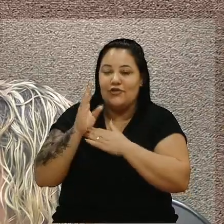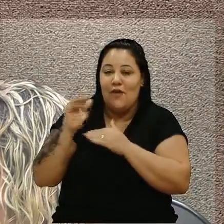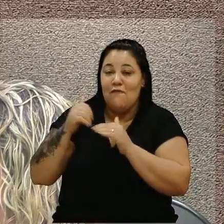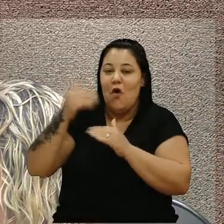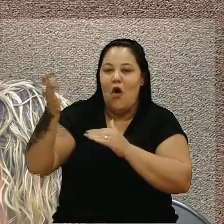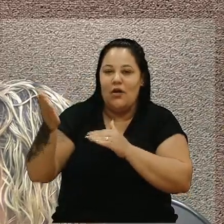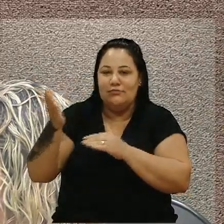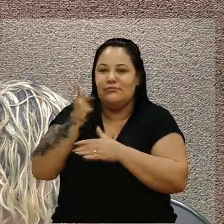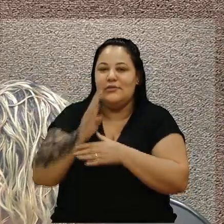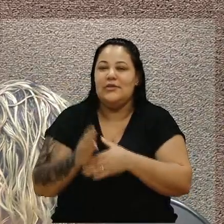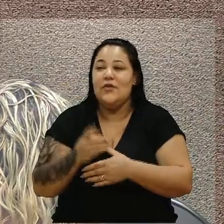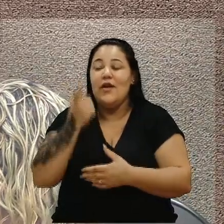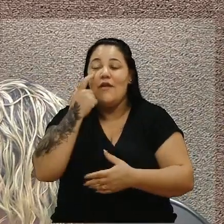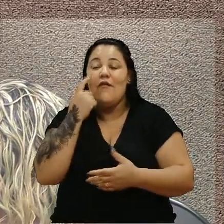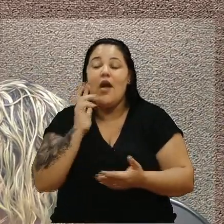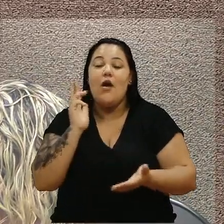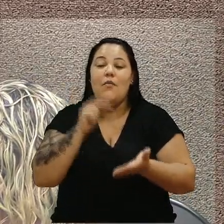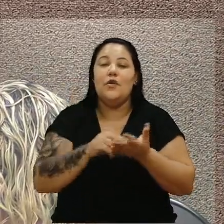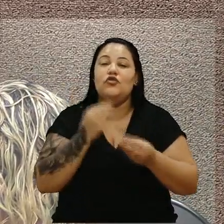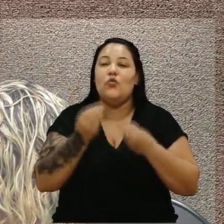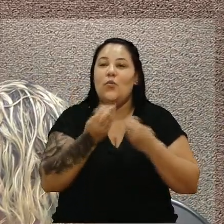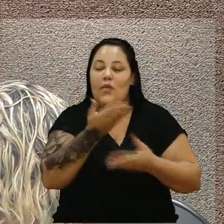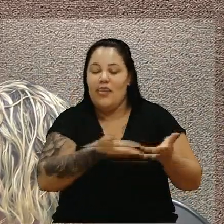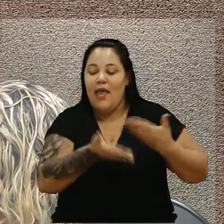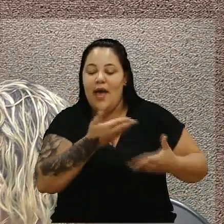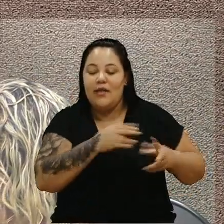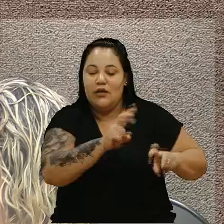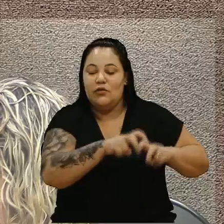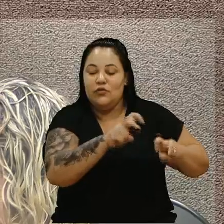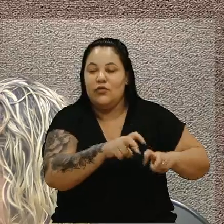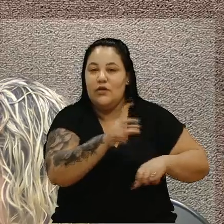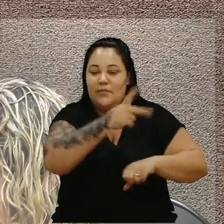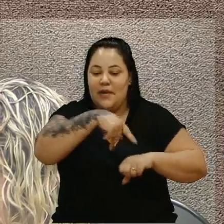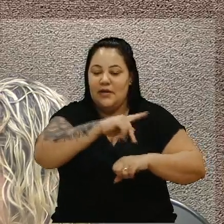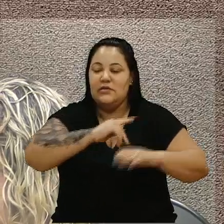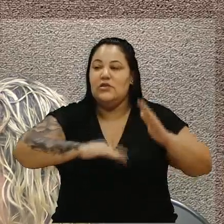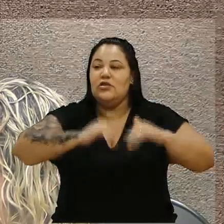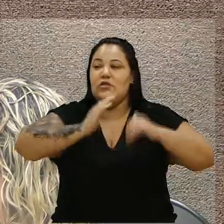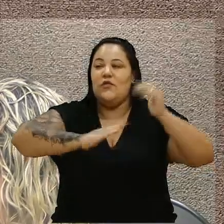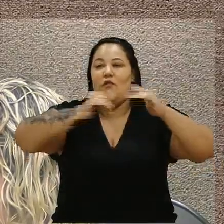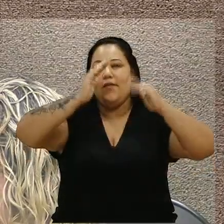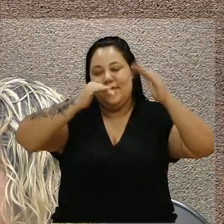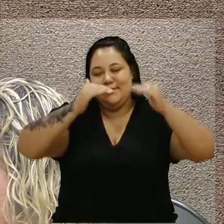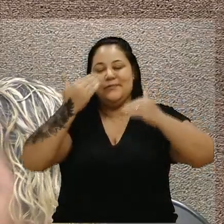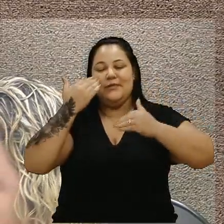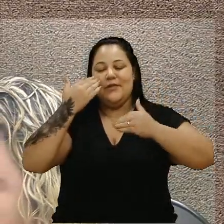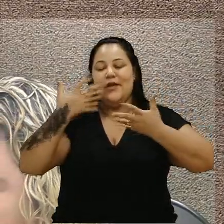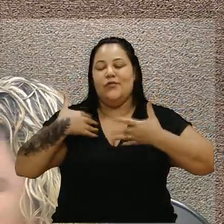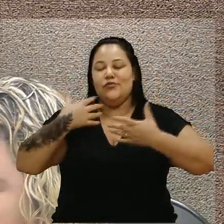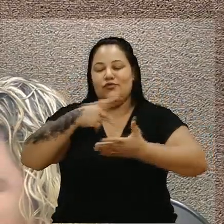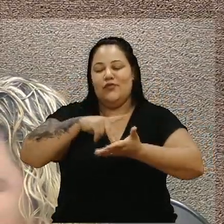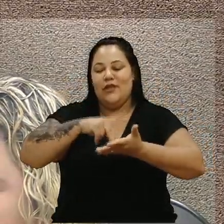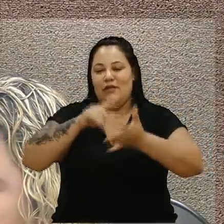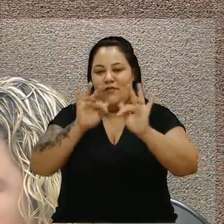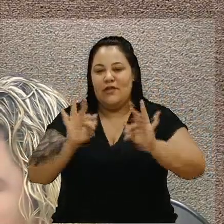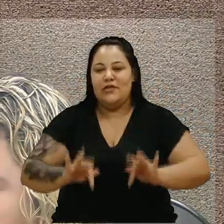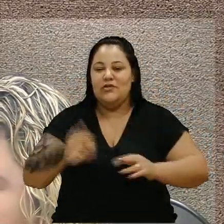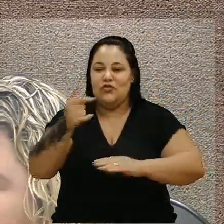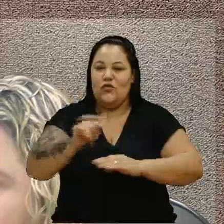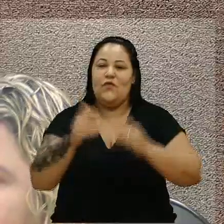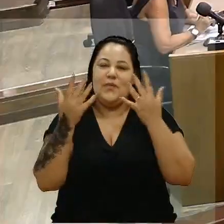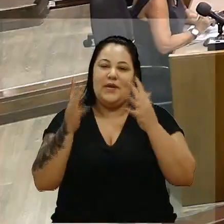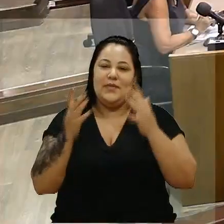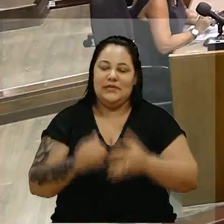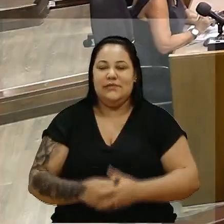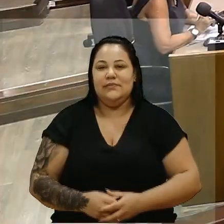ver realmente como é que se trata com a agricultura em países desenvolvidos. Então, fico muito feliz e, mais uma vez, parabéns. Era isso, senhor